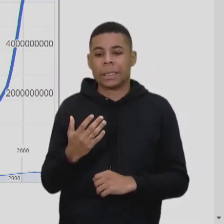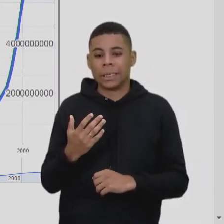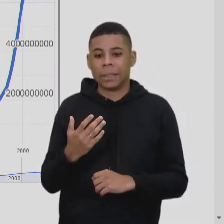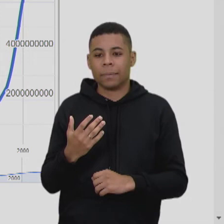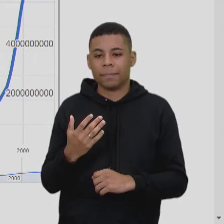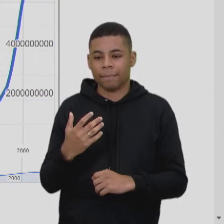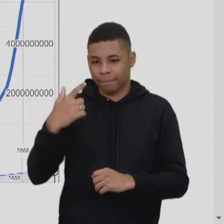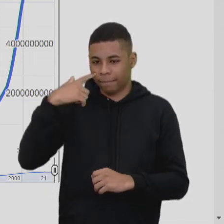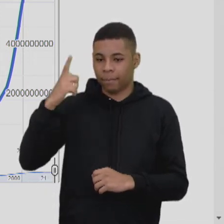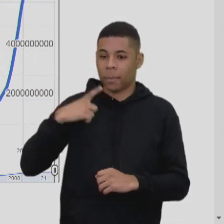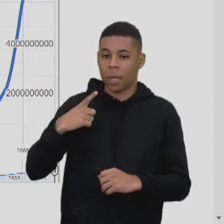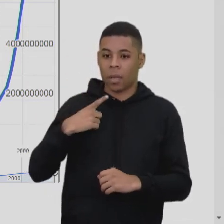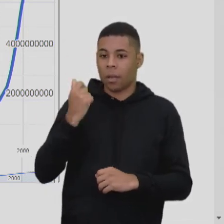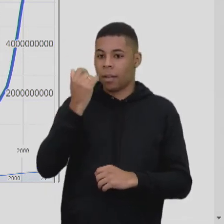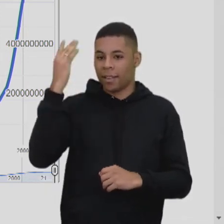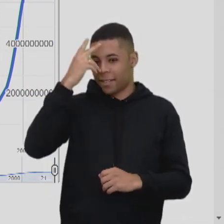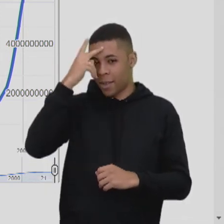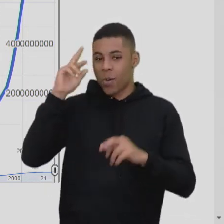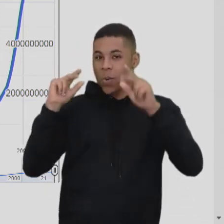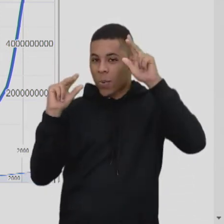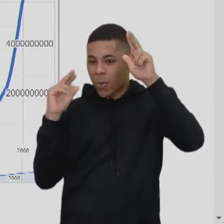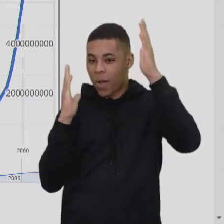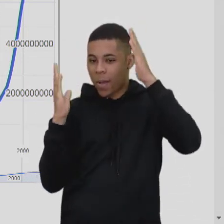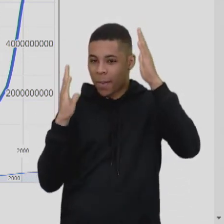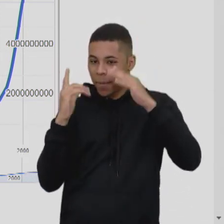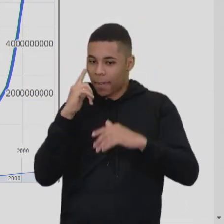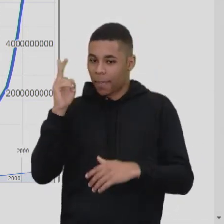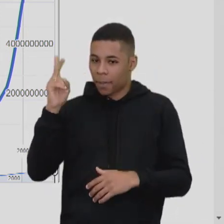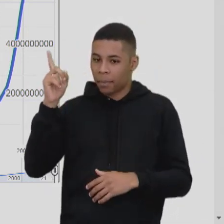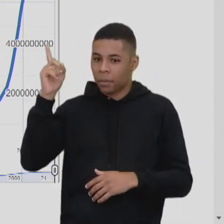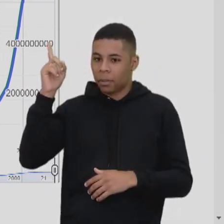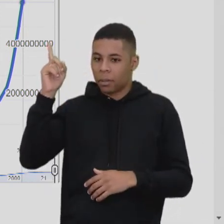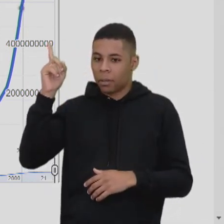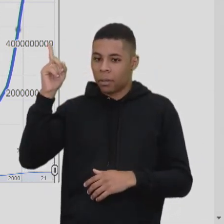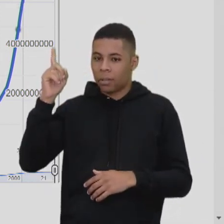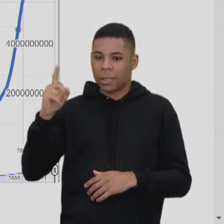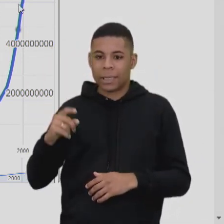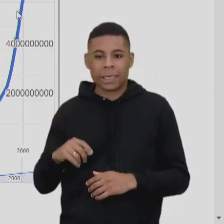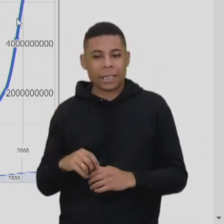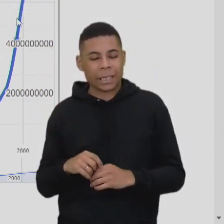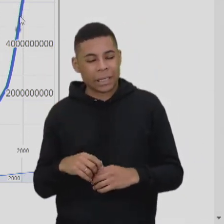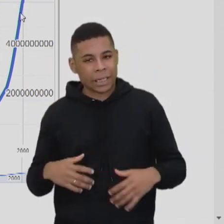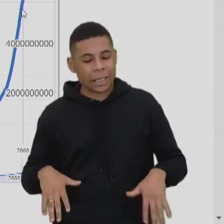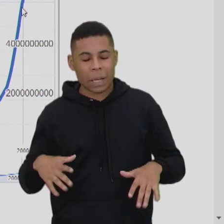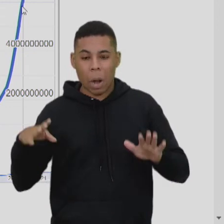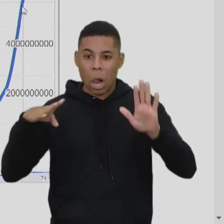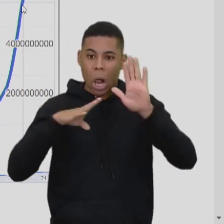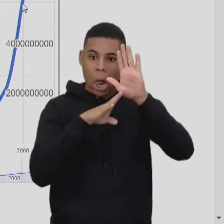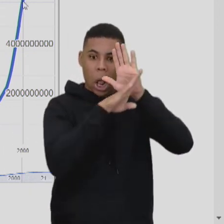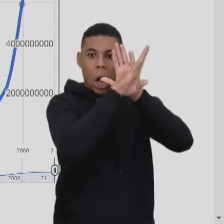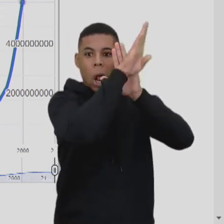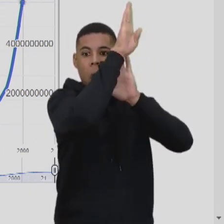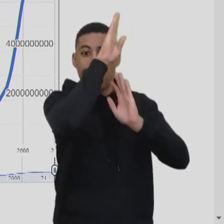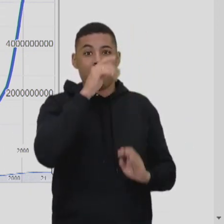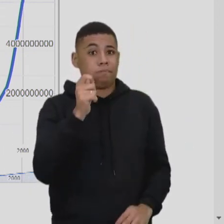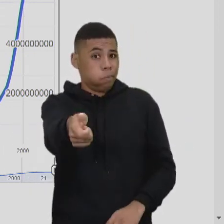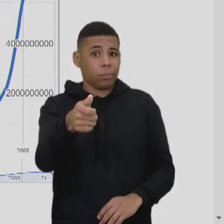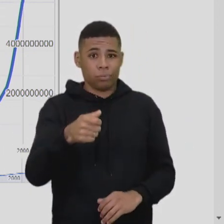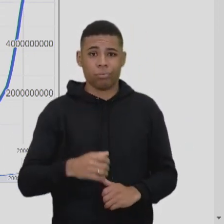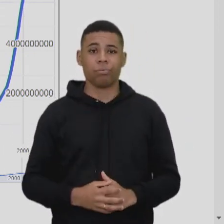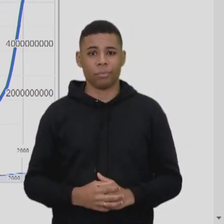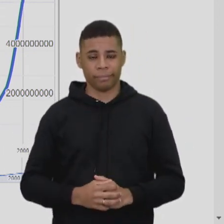aqui, ó, os números aparecem aqui bem nessa região aqui, tá? Então vocês estão vendo aqui, ó, como o número, né, ele cresce muito rapidamente,